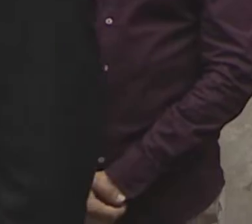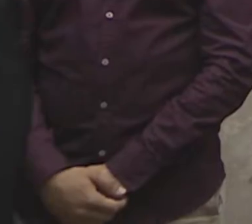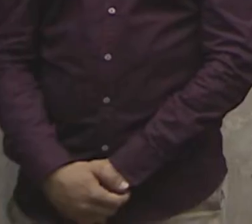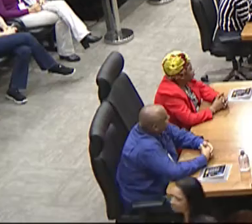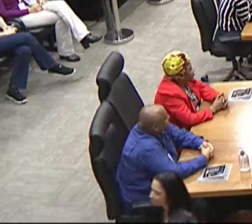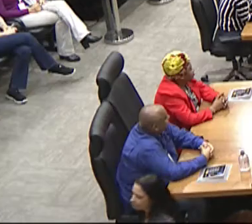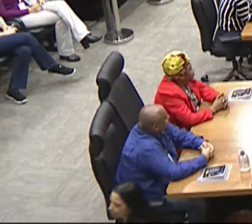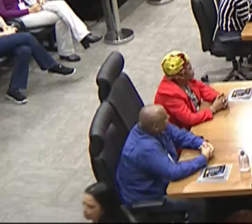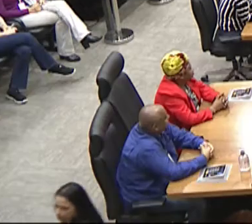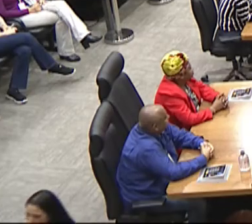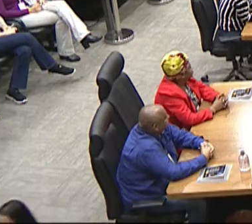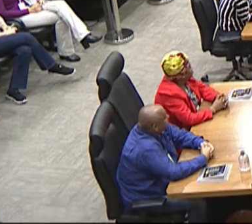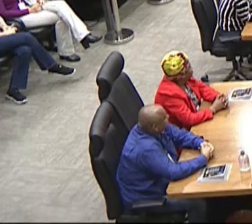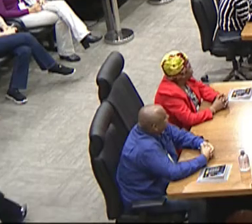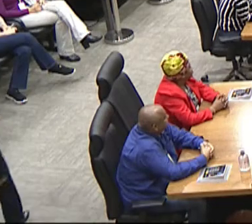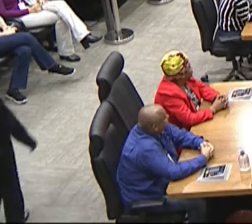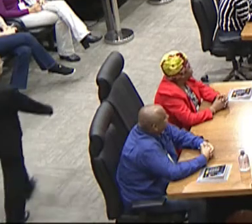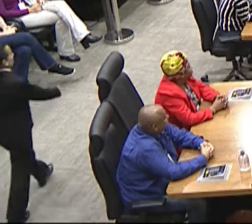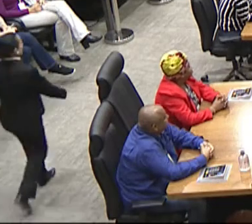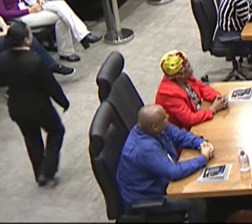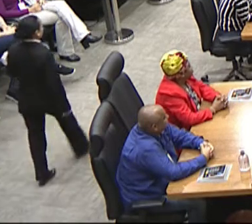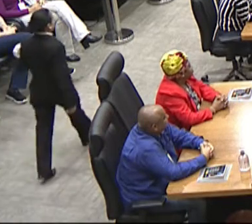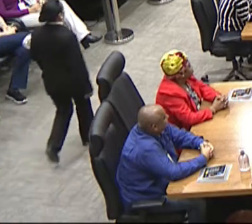Leonardo Pinho Rodrigues.